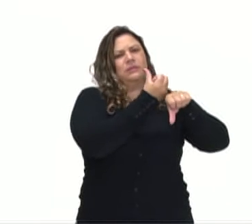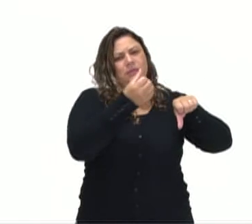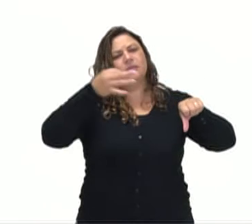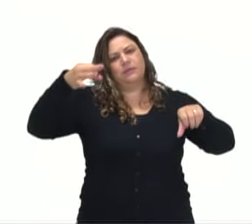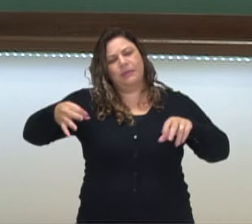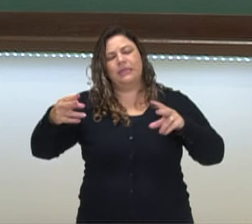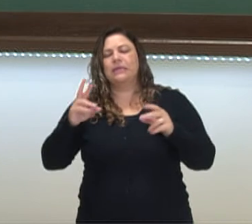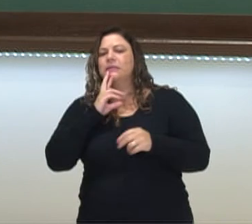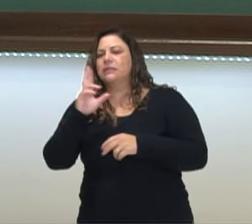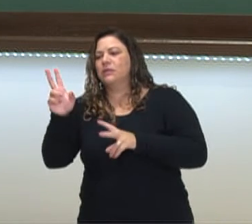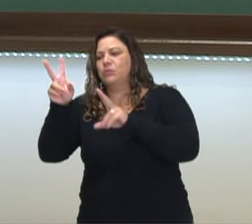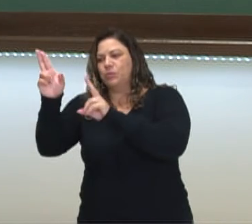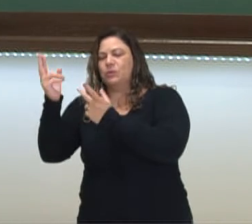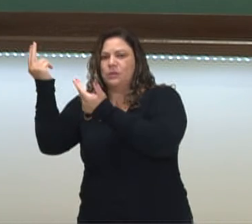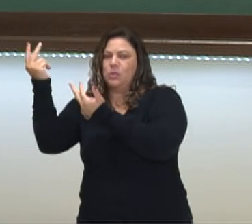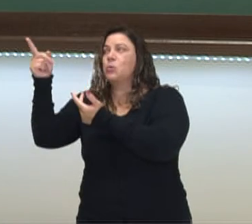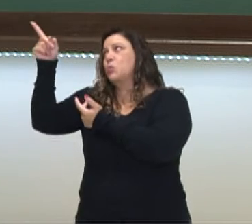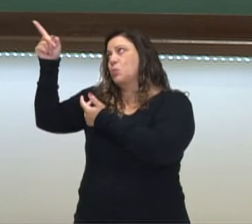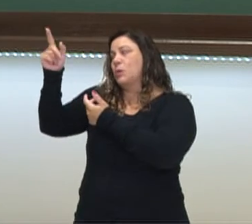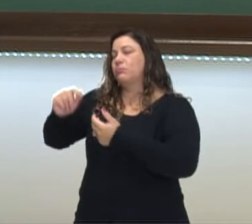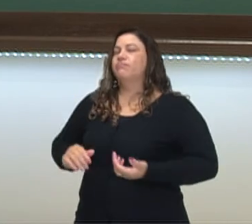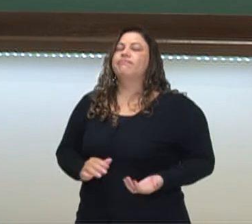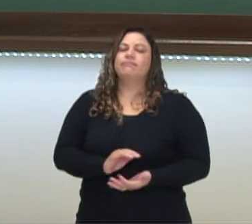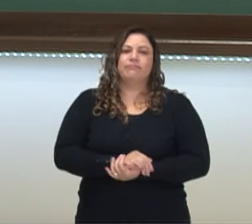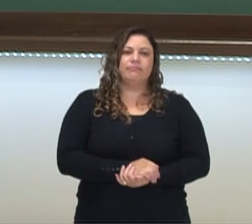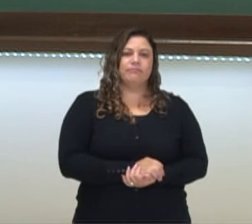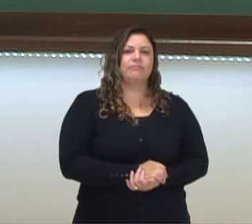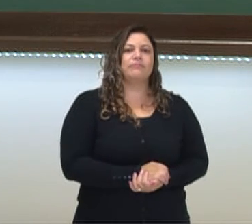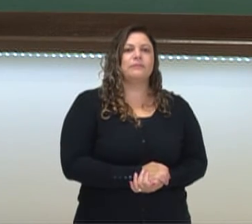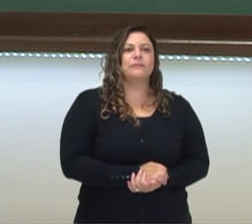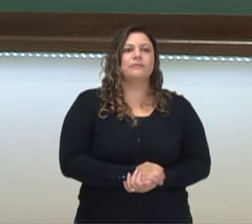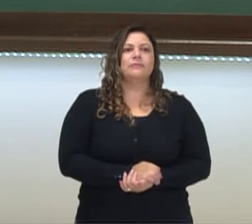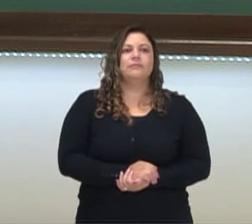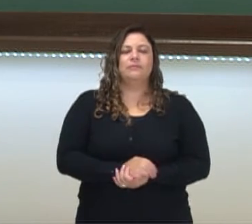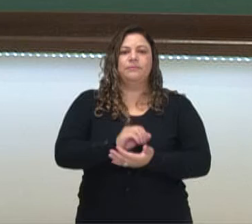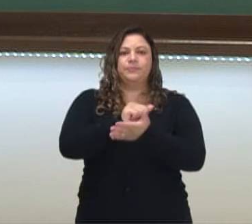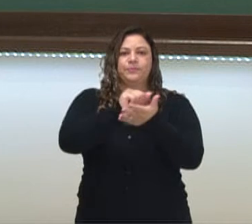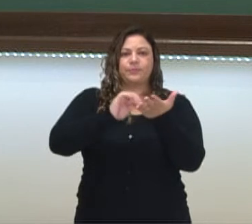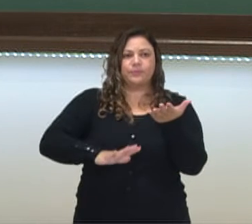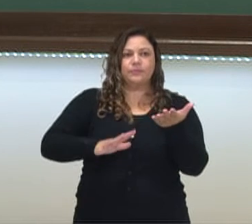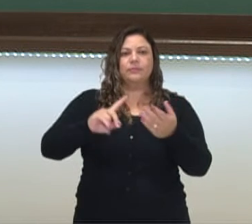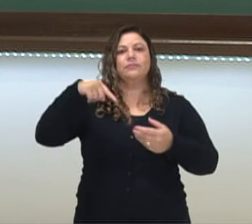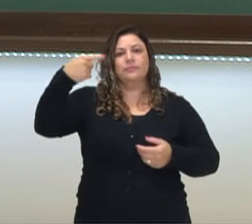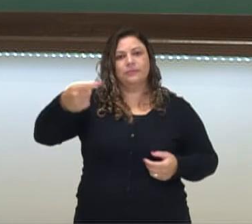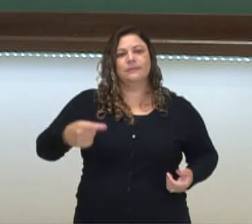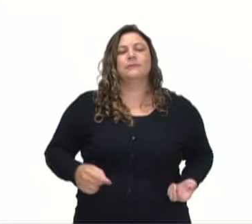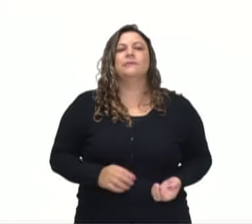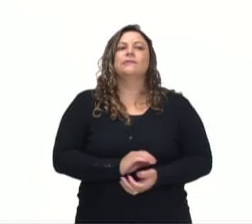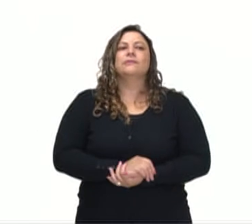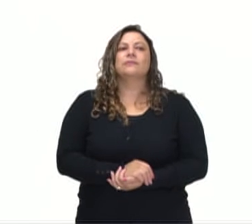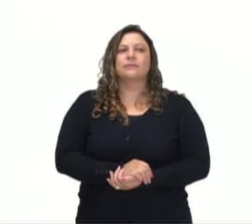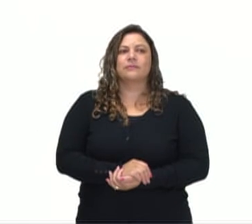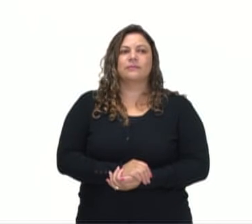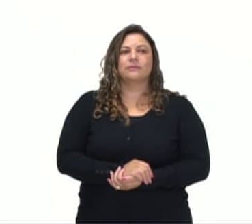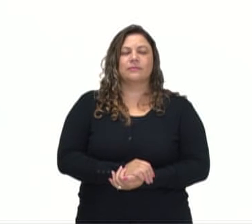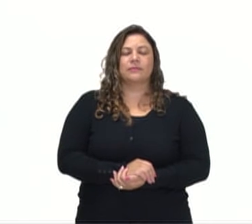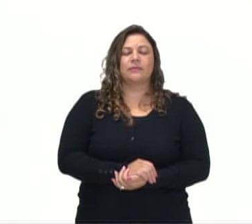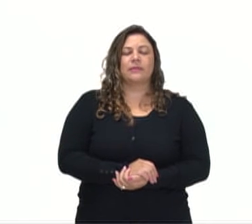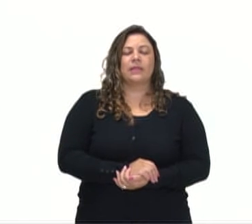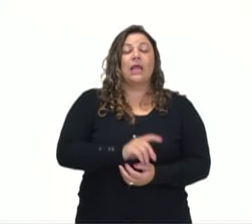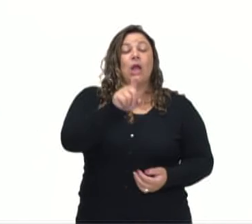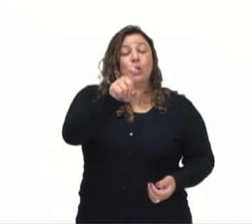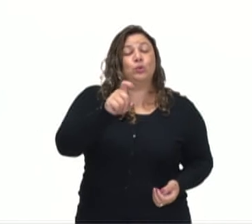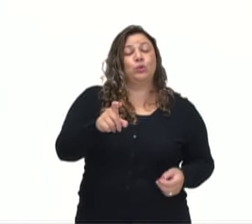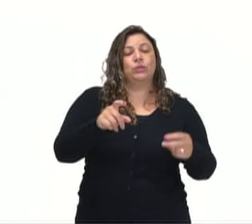tá? Porque dá uma potência, você fez um passo a mais, tá bom? Exercício seguinte, dado x igual a